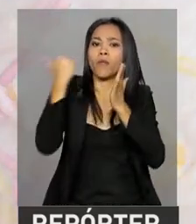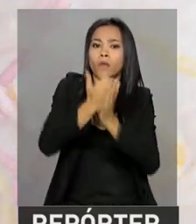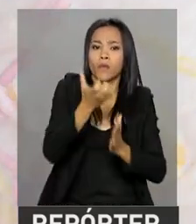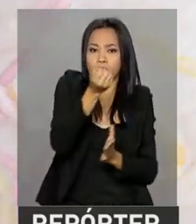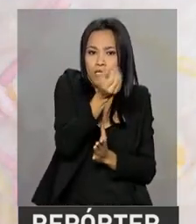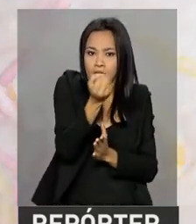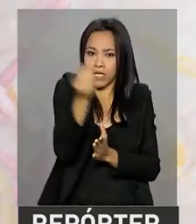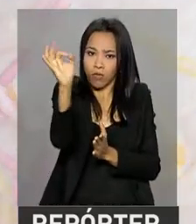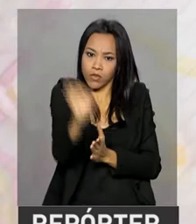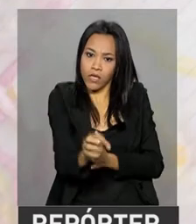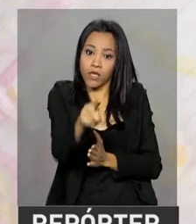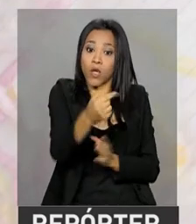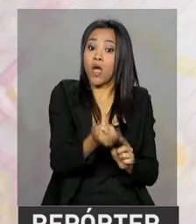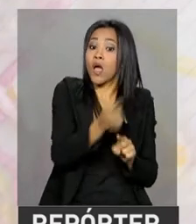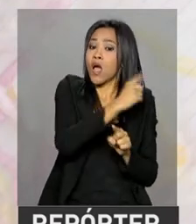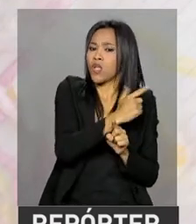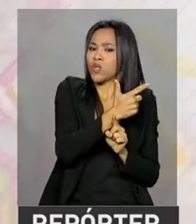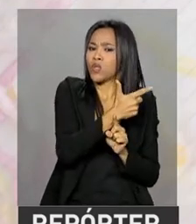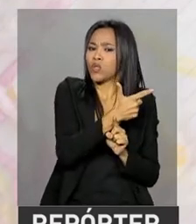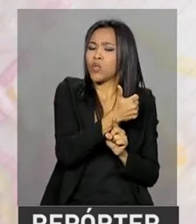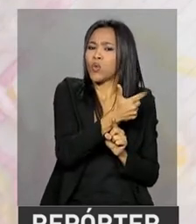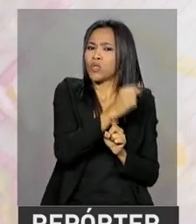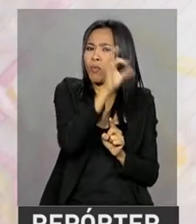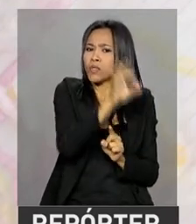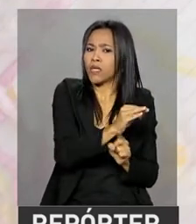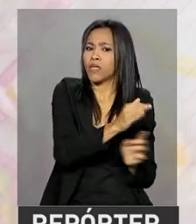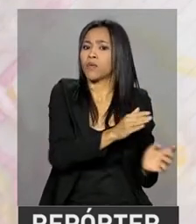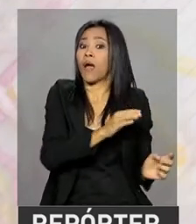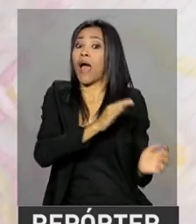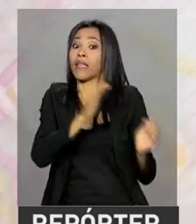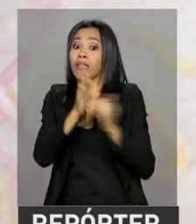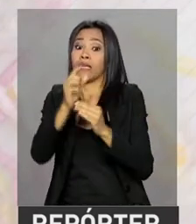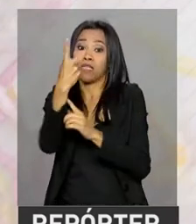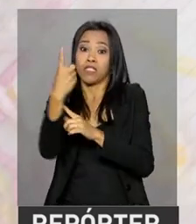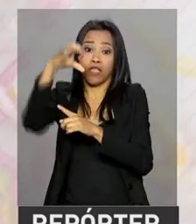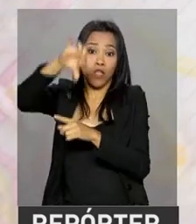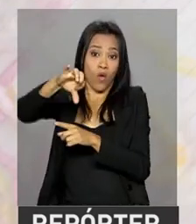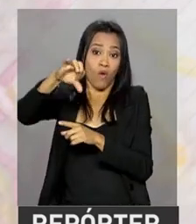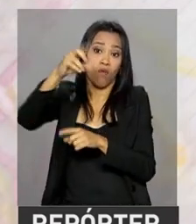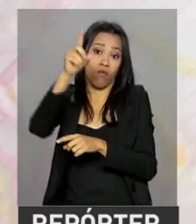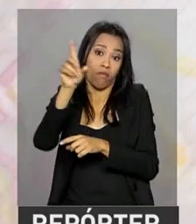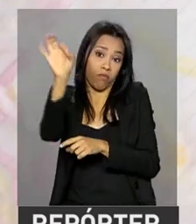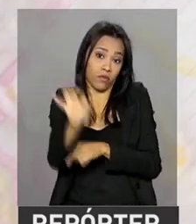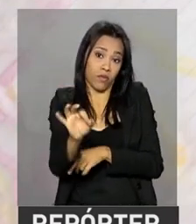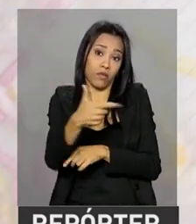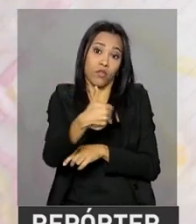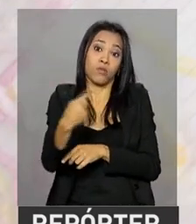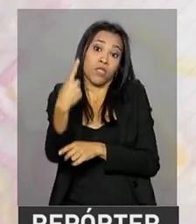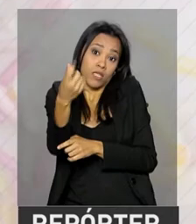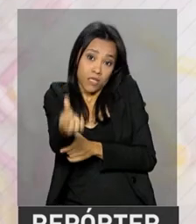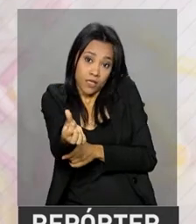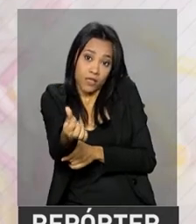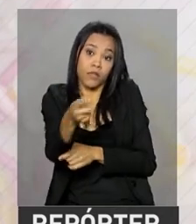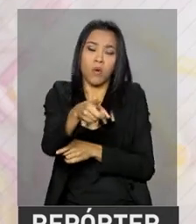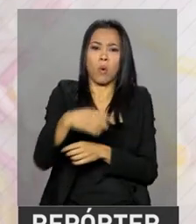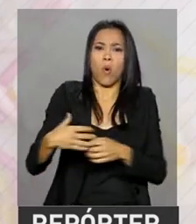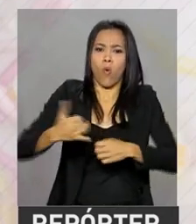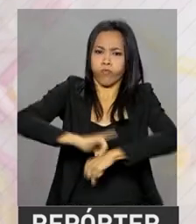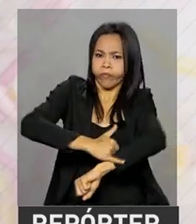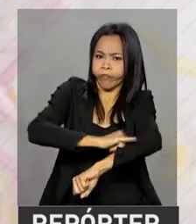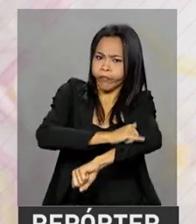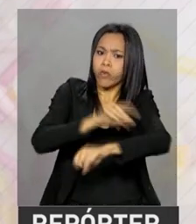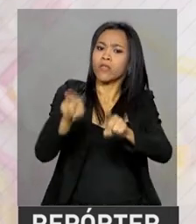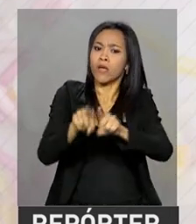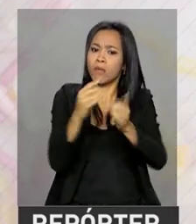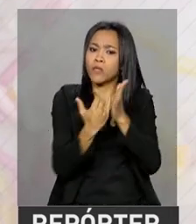de 12% em 2006 para cerca de 19% em 2016. O excesso de peso também